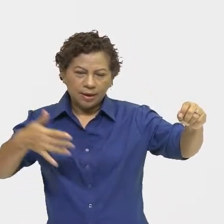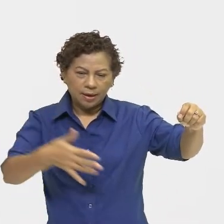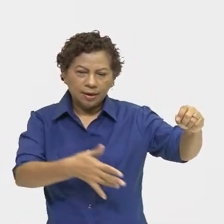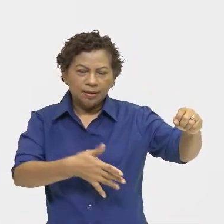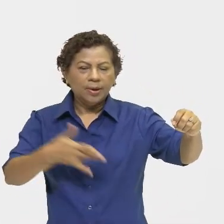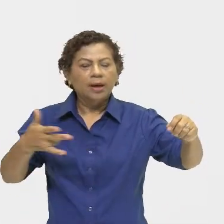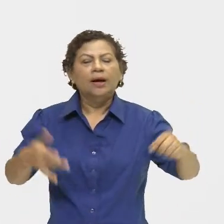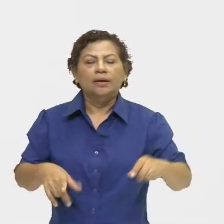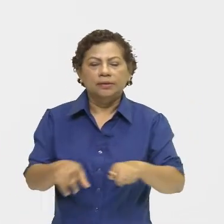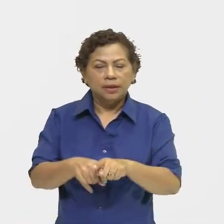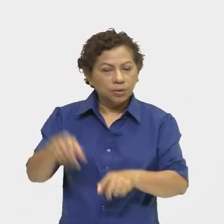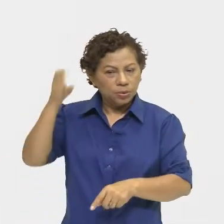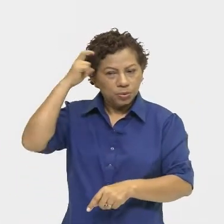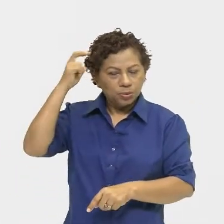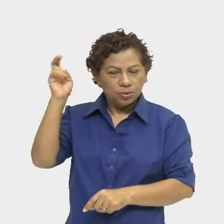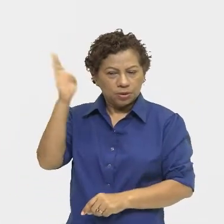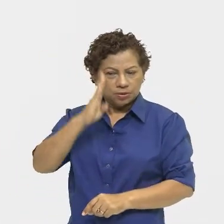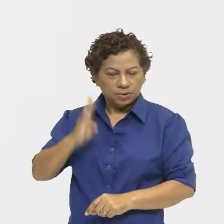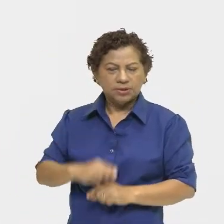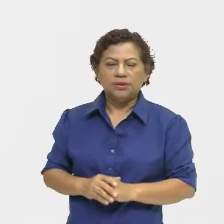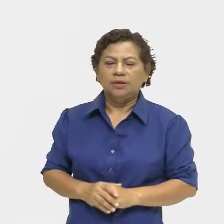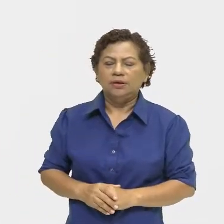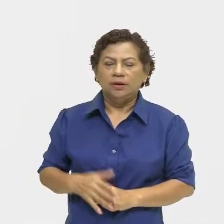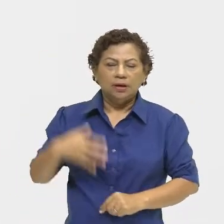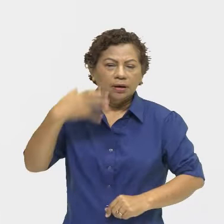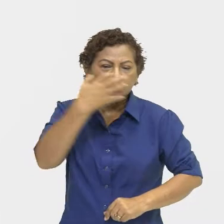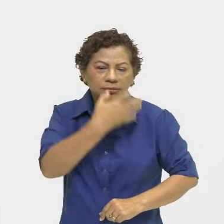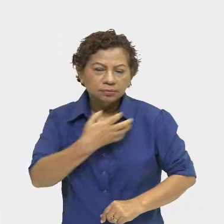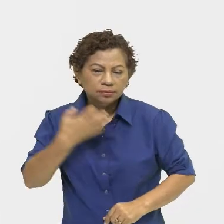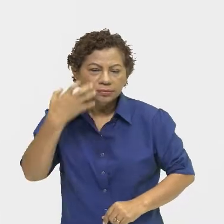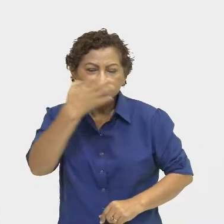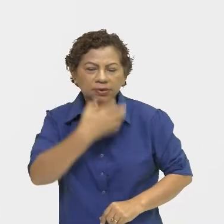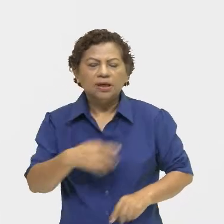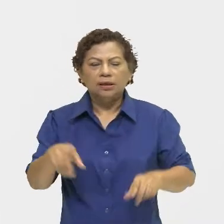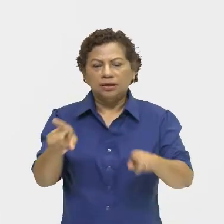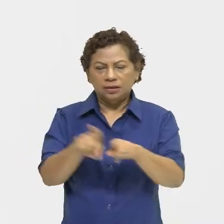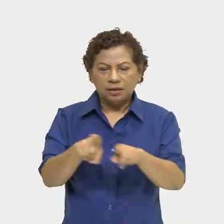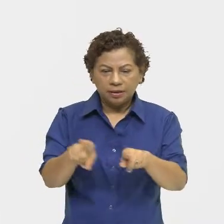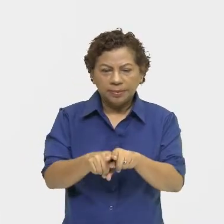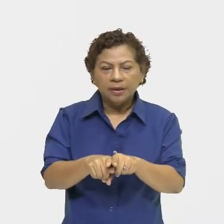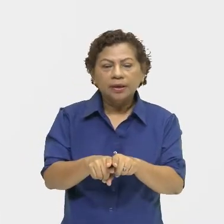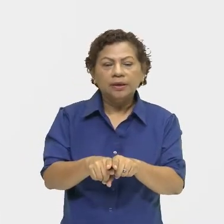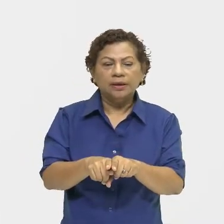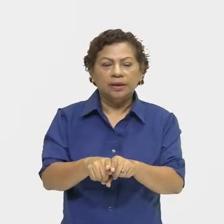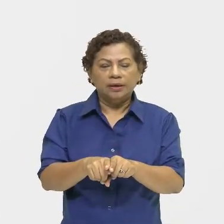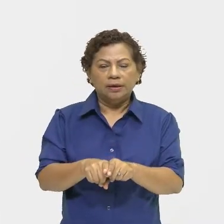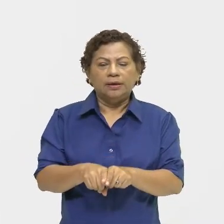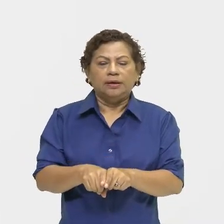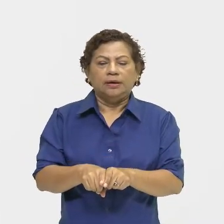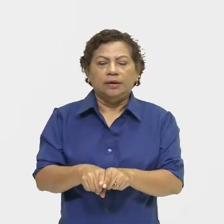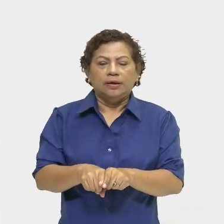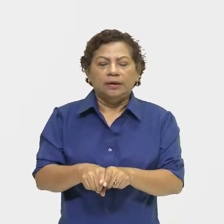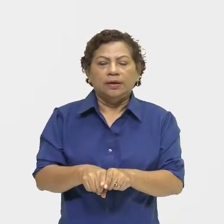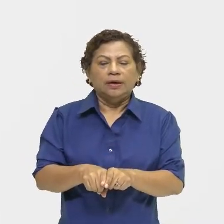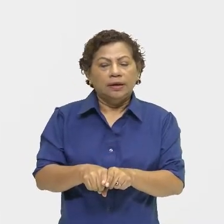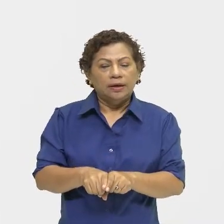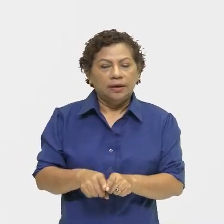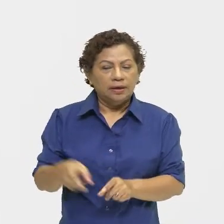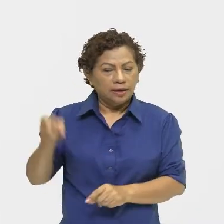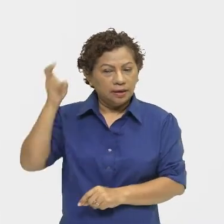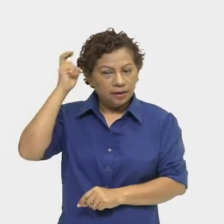parte da cultura brasileira. Cantos como jongos ou danças, também como a umbigada, são também elementos